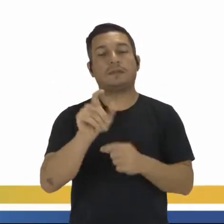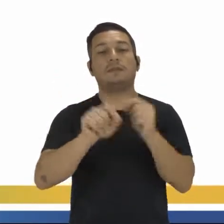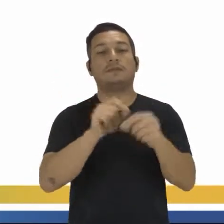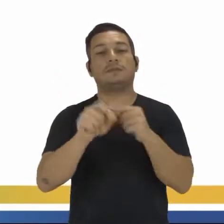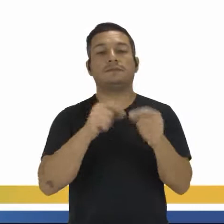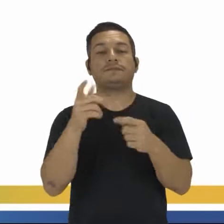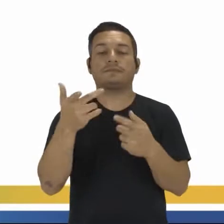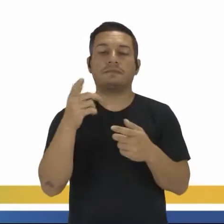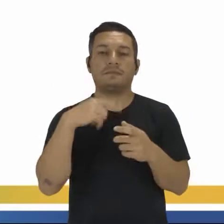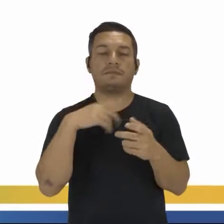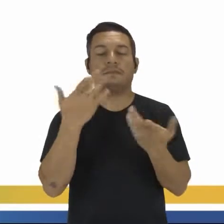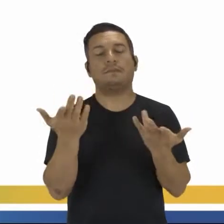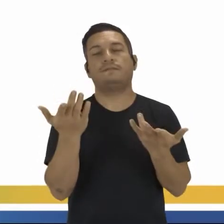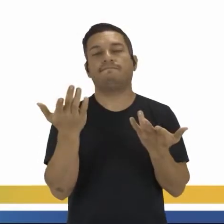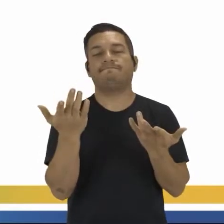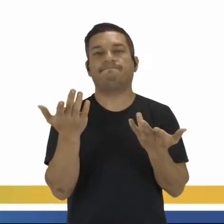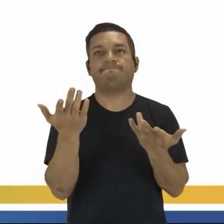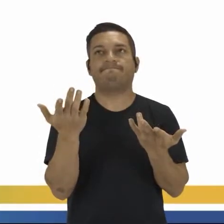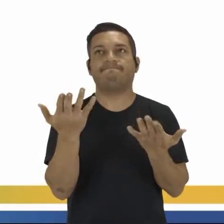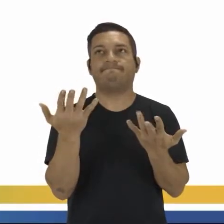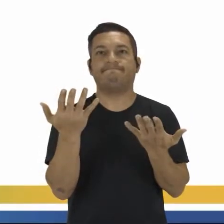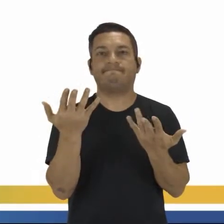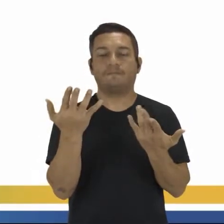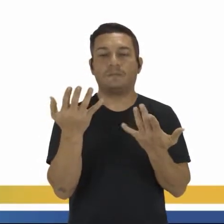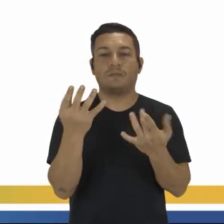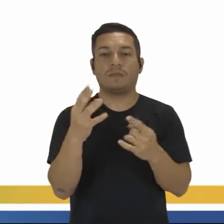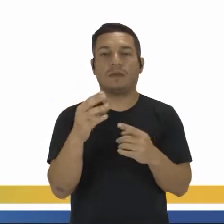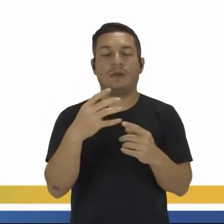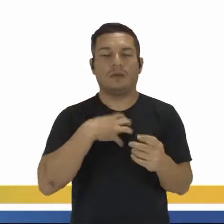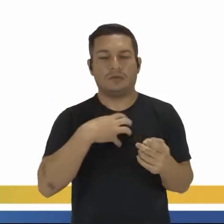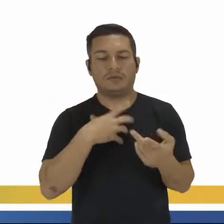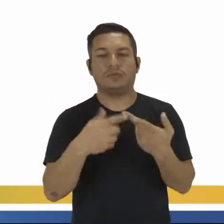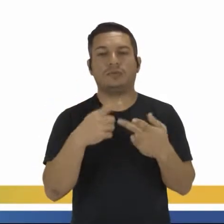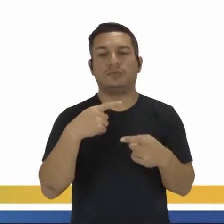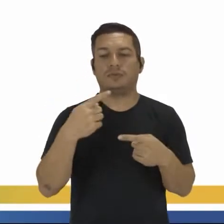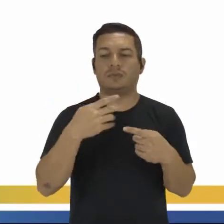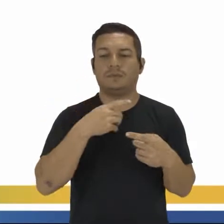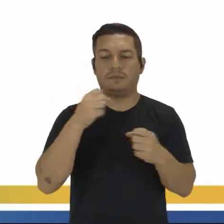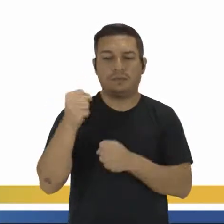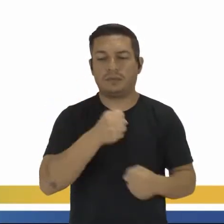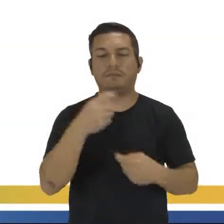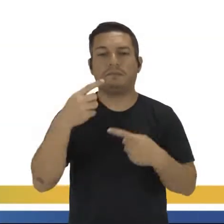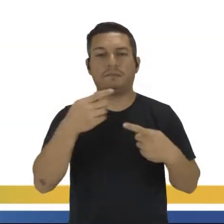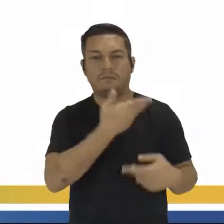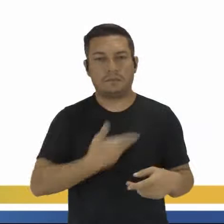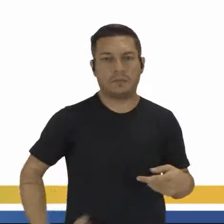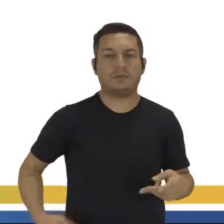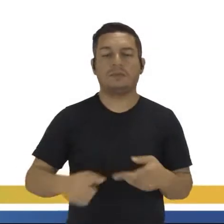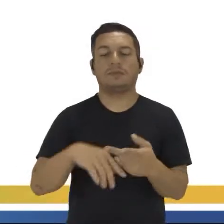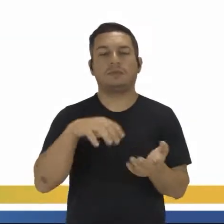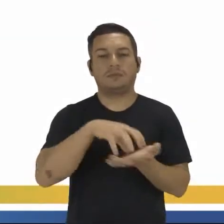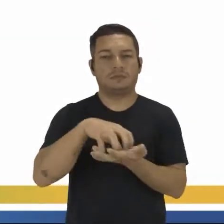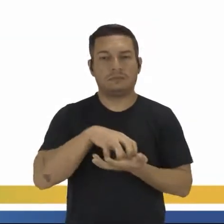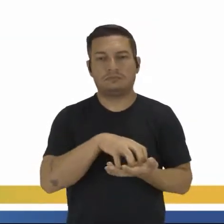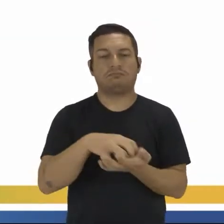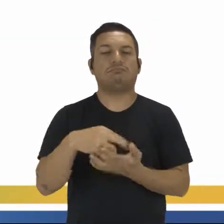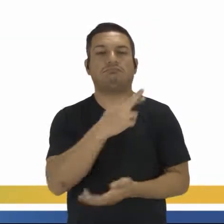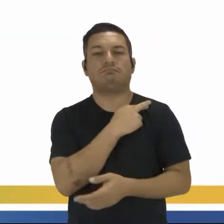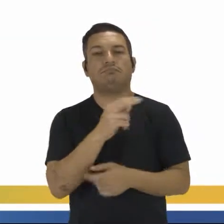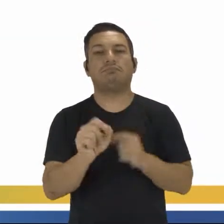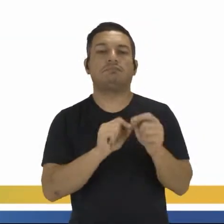os meios pelos quais determinada atitude do poder público, das entidades responsáveis